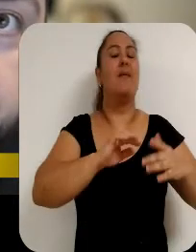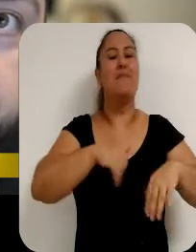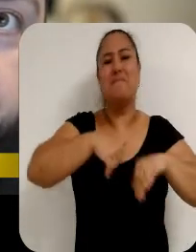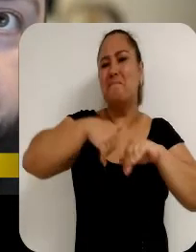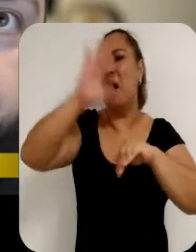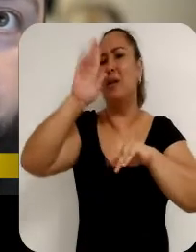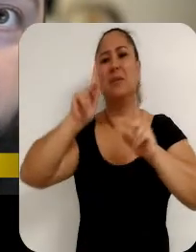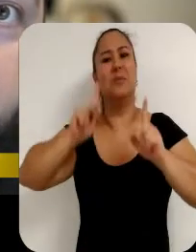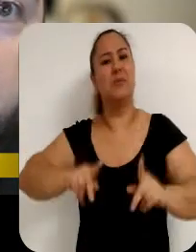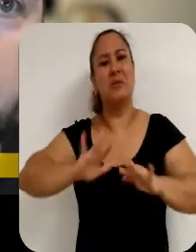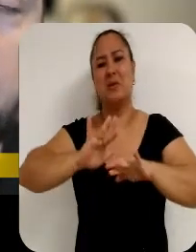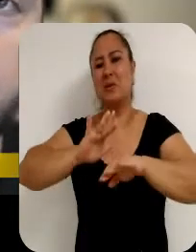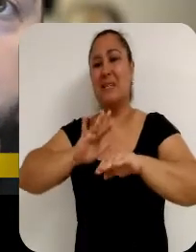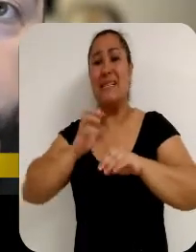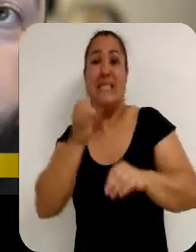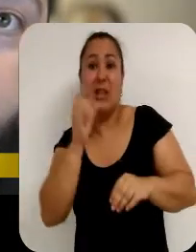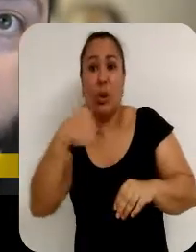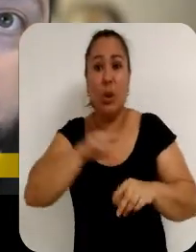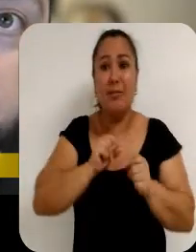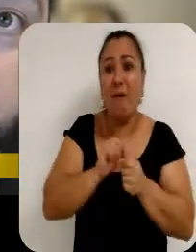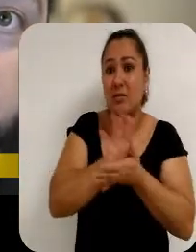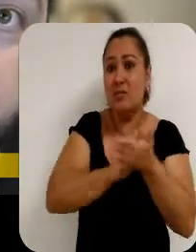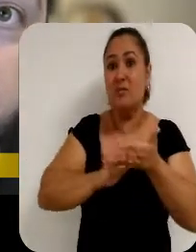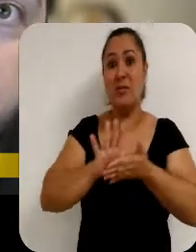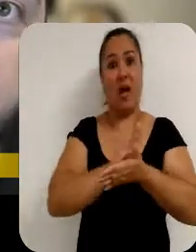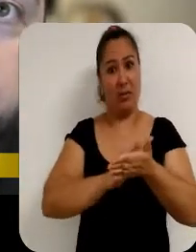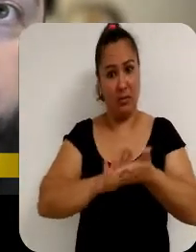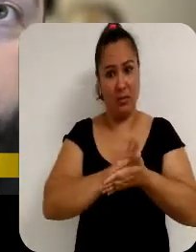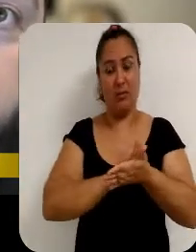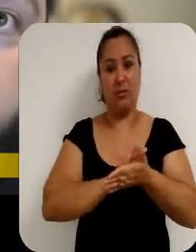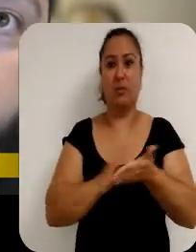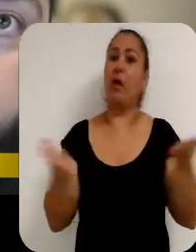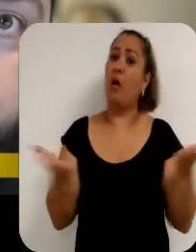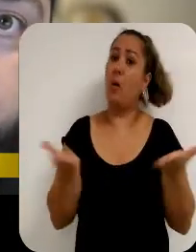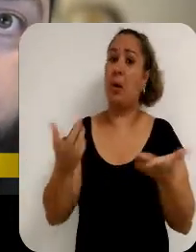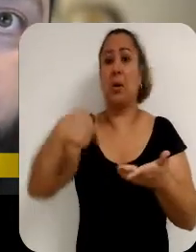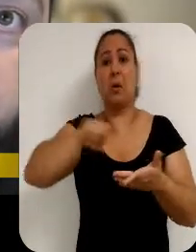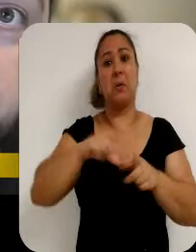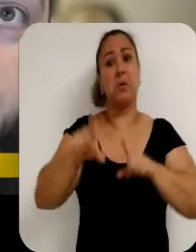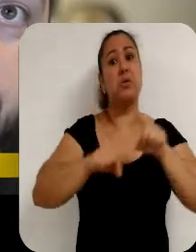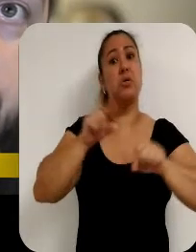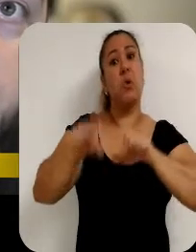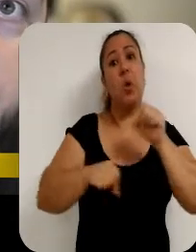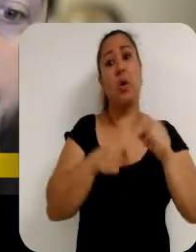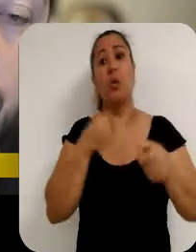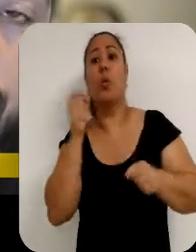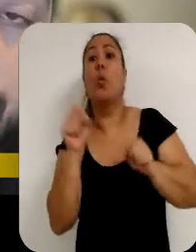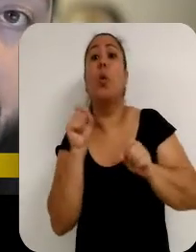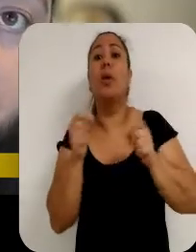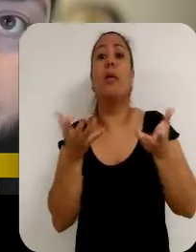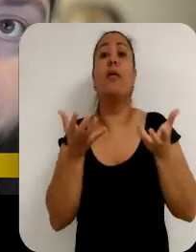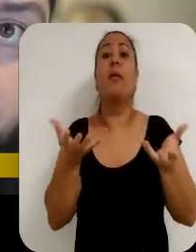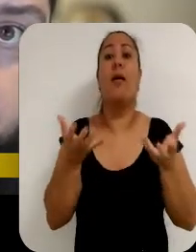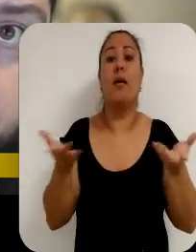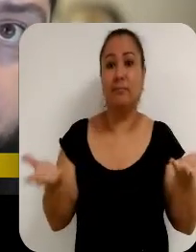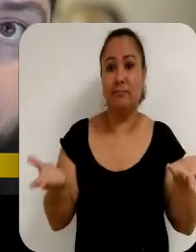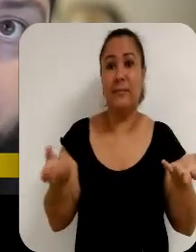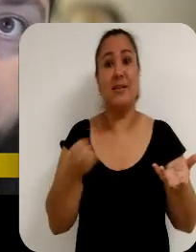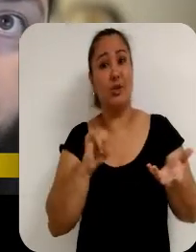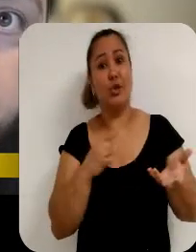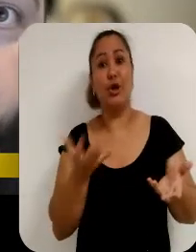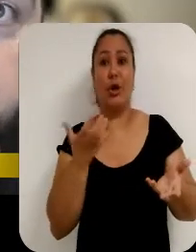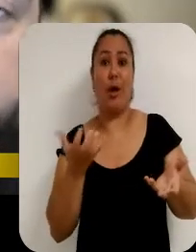nada. Agora a gente escolhe qual é o destino que a gente quer. Se a gente quer alguns milhares de